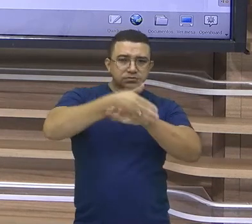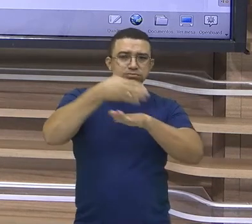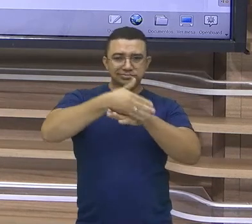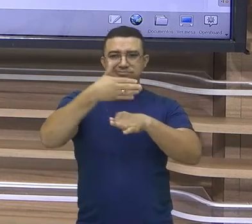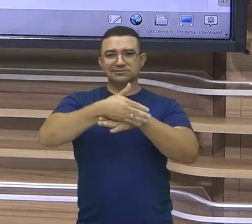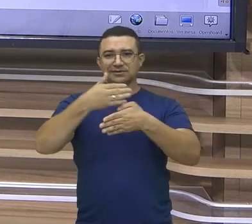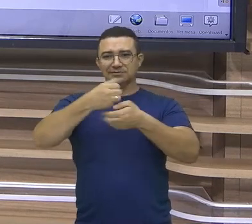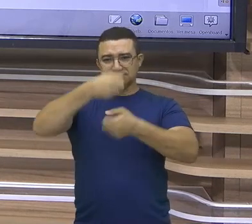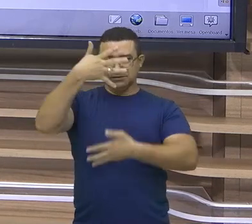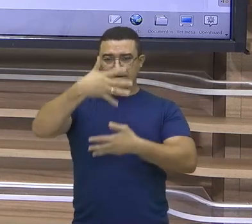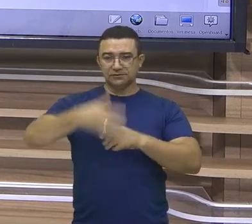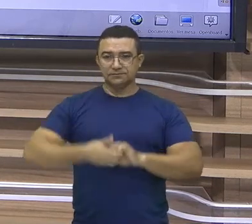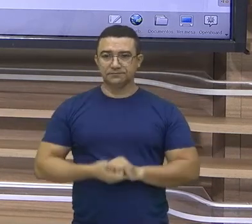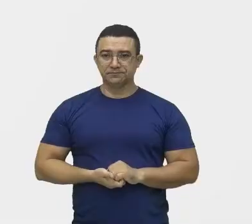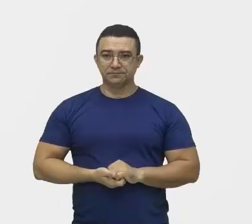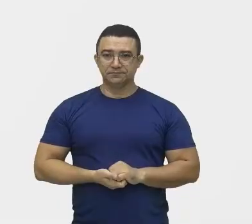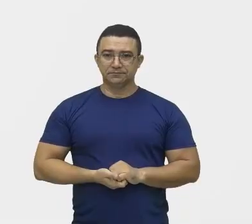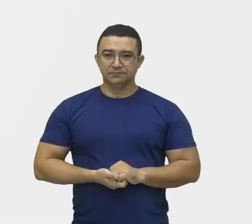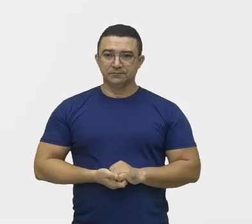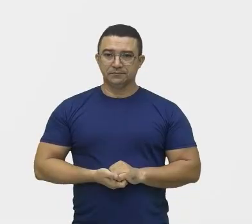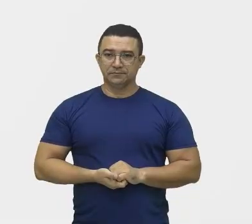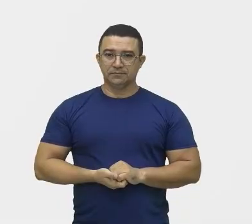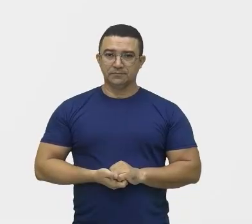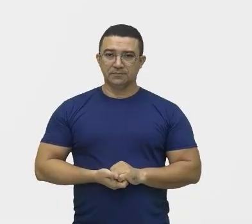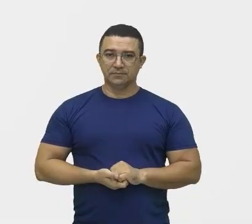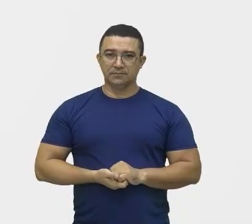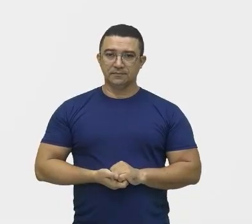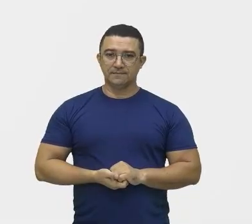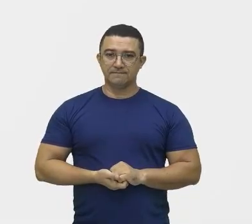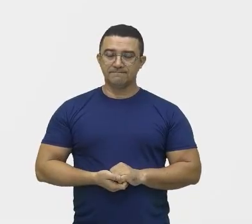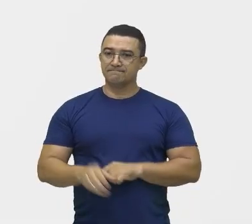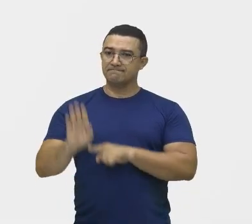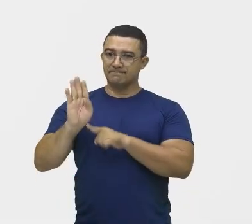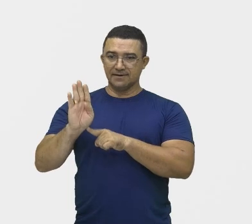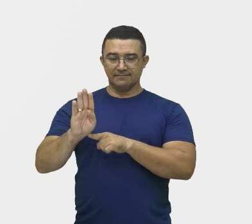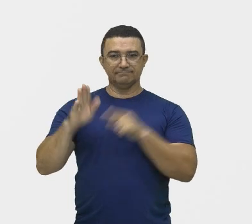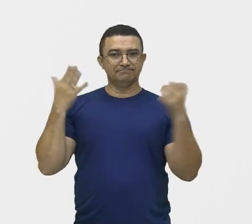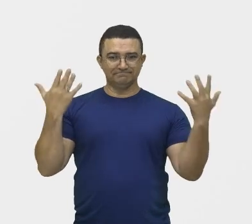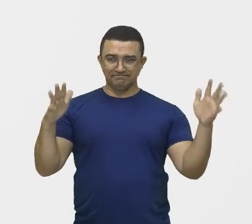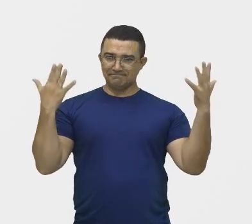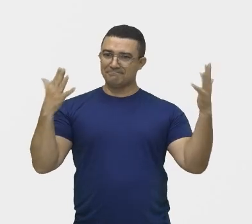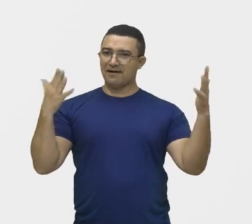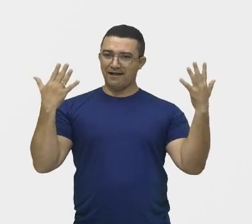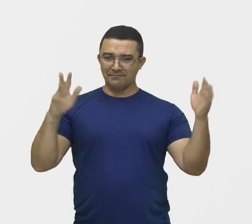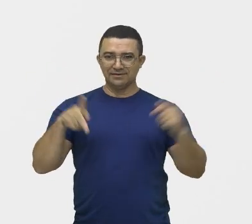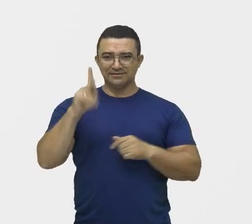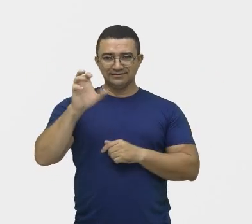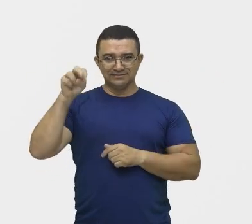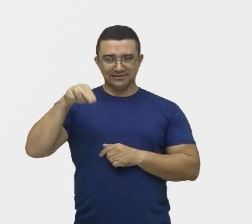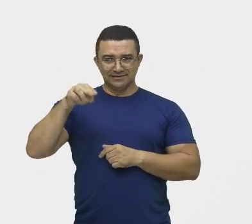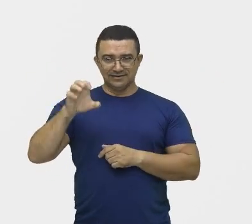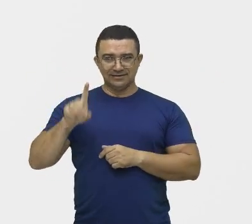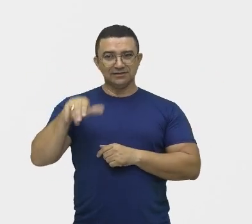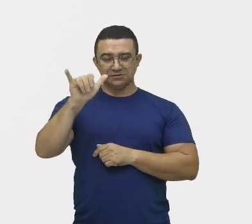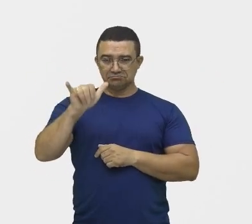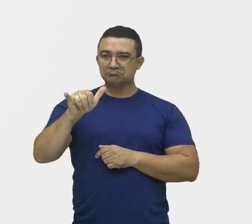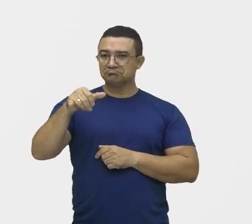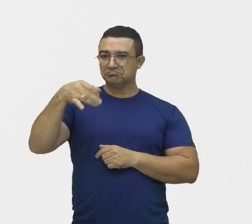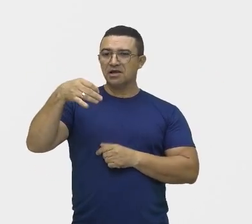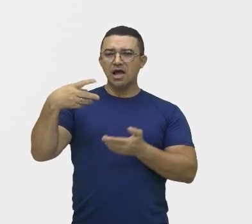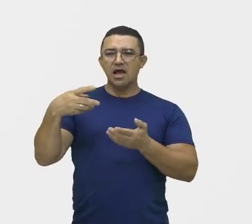tá? Vamos para a resposta agora, confirmar aí se o Kennedy acertou? Parabéns, Kennedy, uma vez mais, acertou então. A resposta correta é mesmo